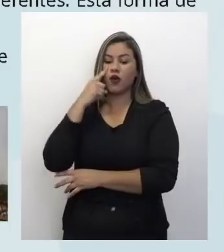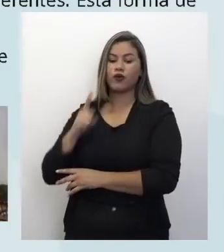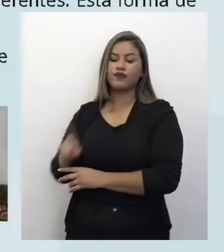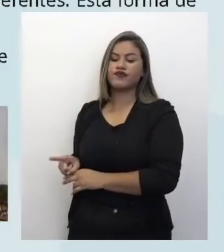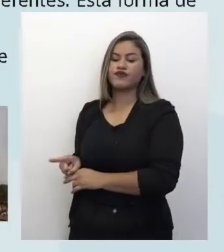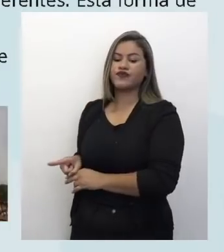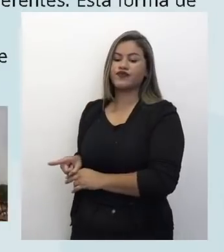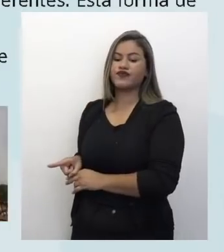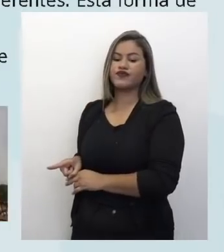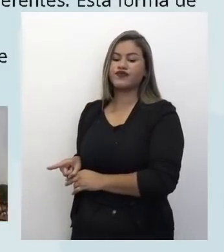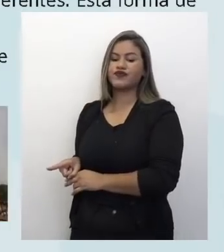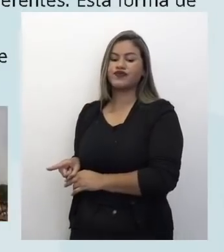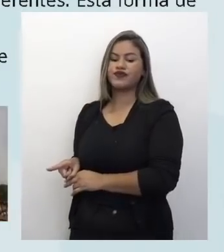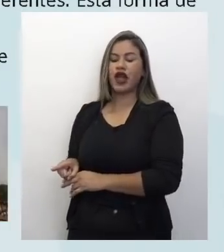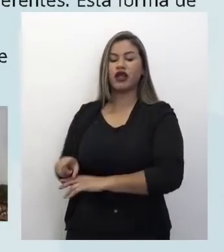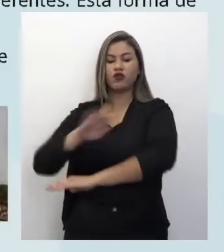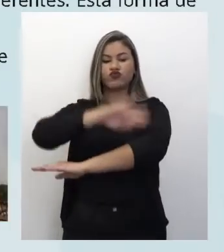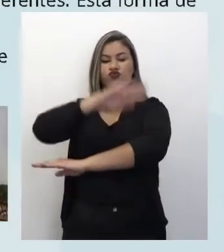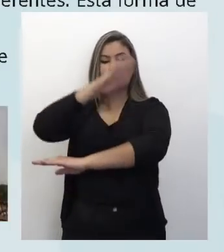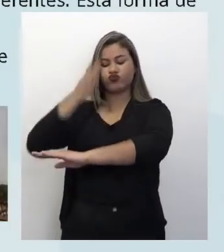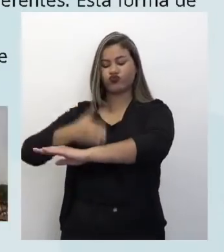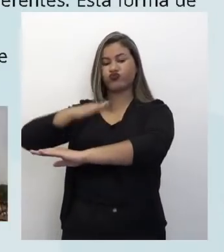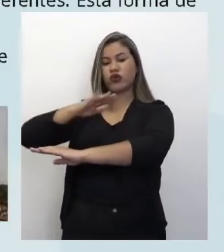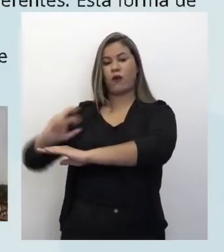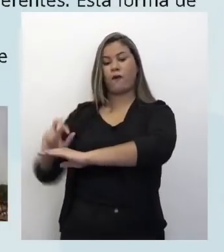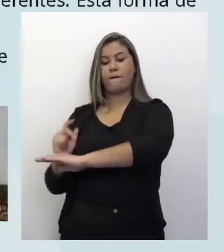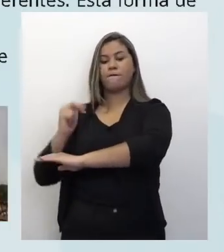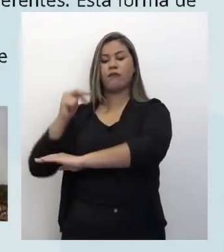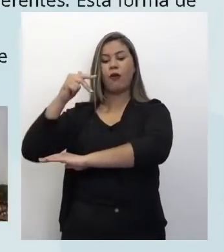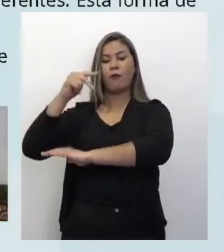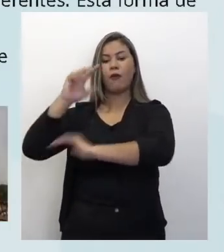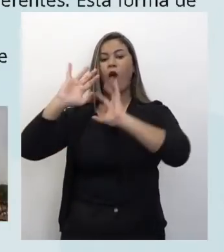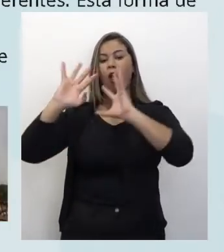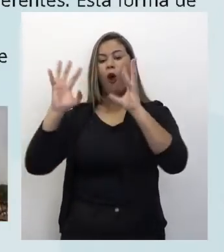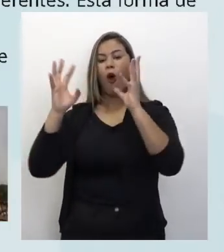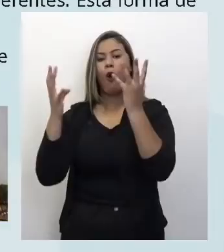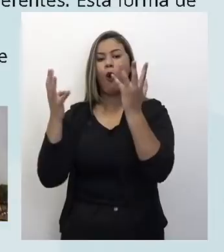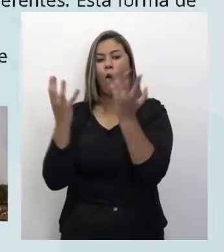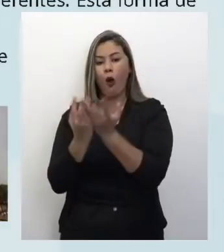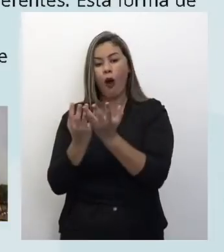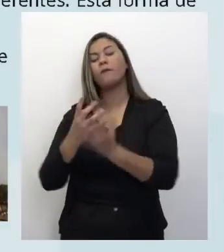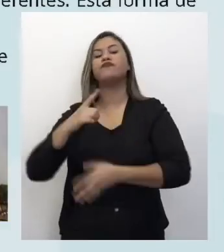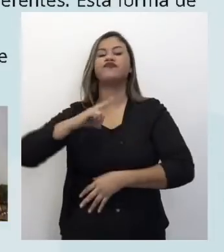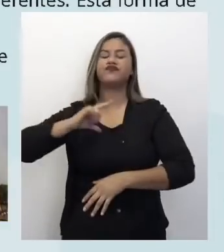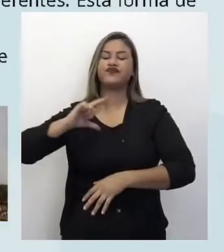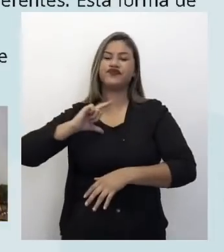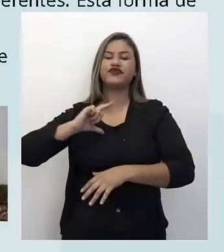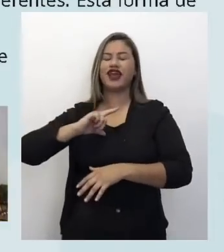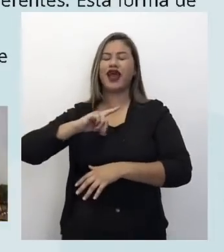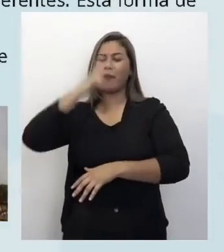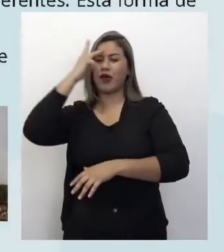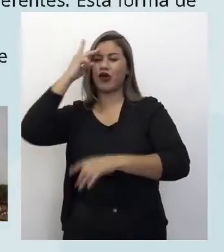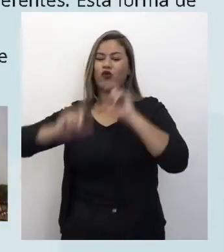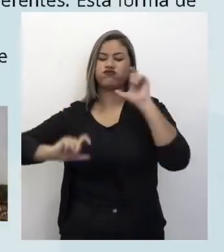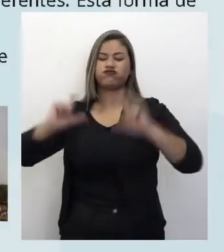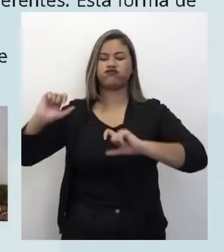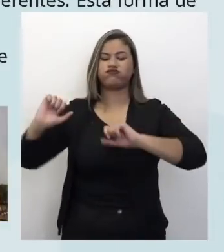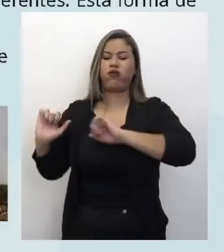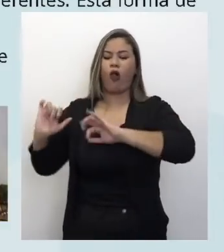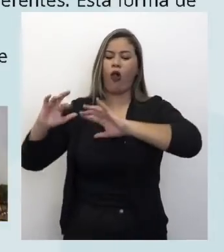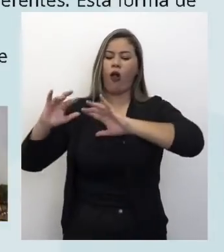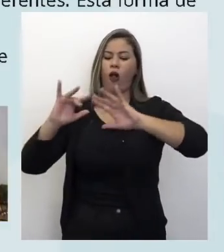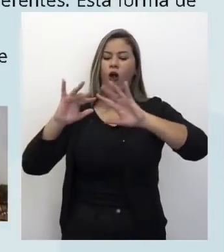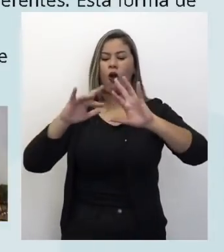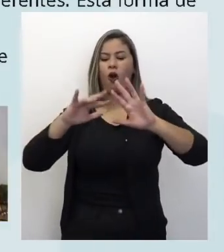ruínas. Então, na Idade Média, começaram a surgir as apresentações de muitos artistas diferentes em espaços